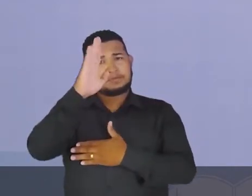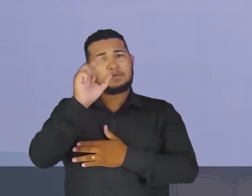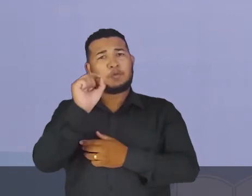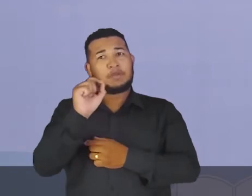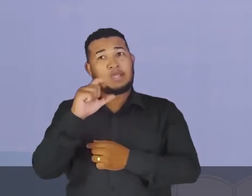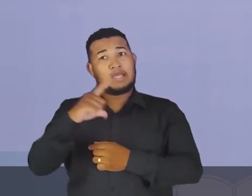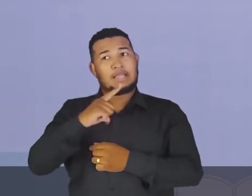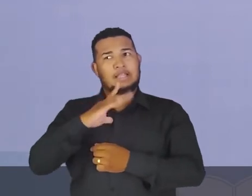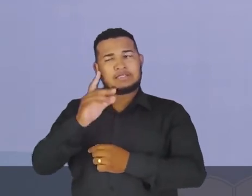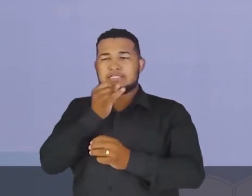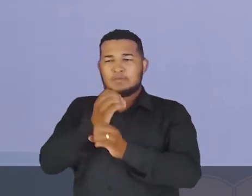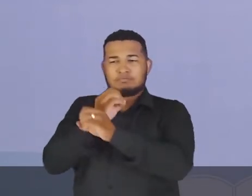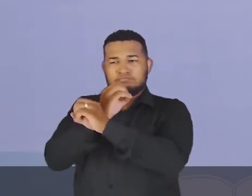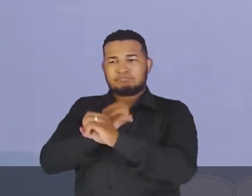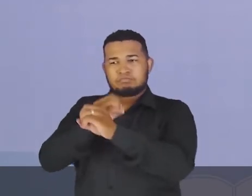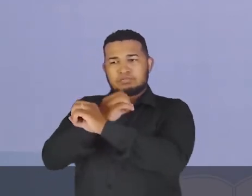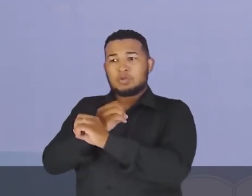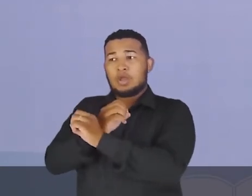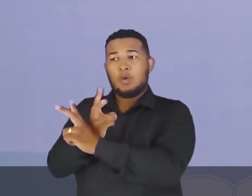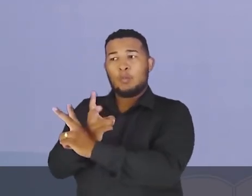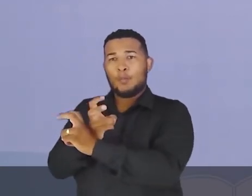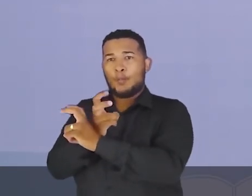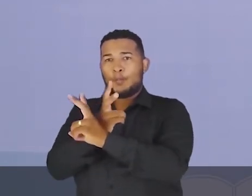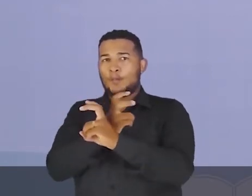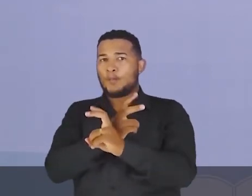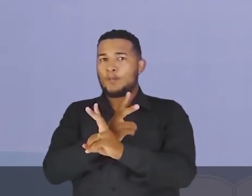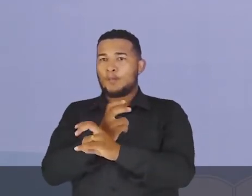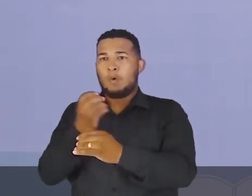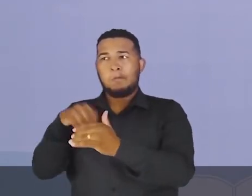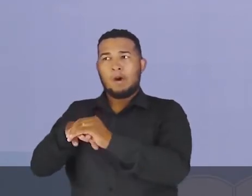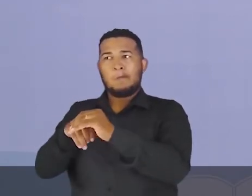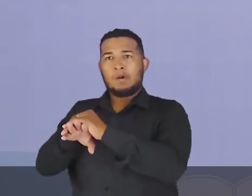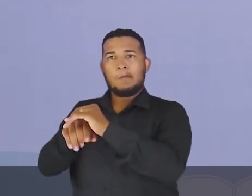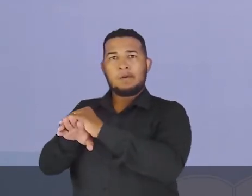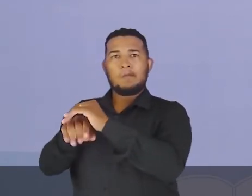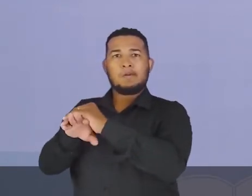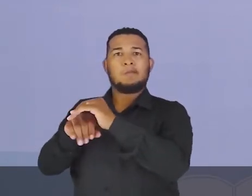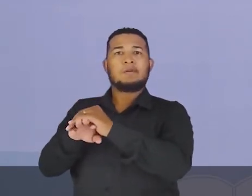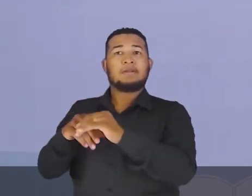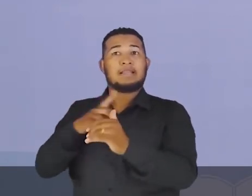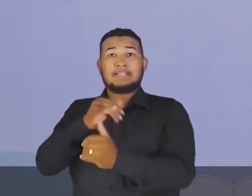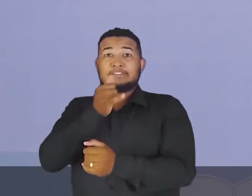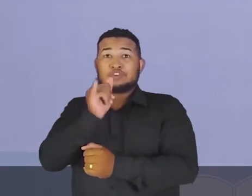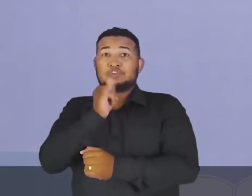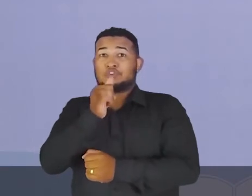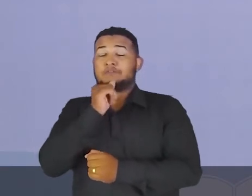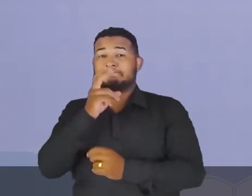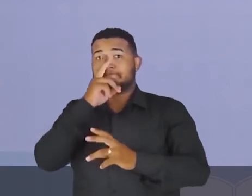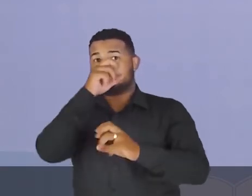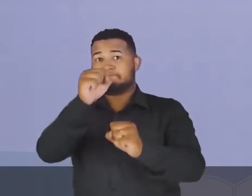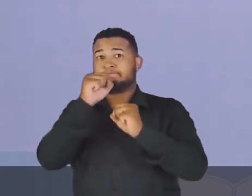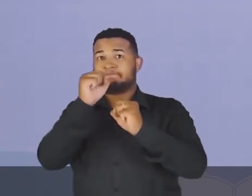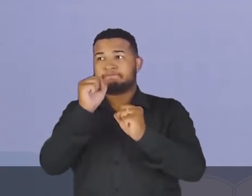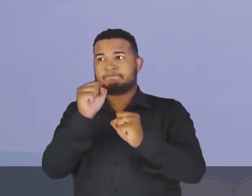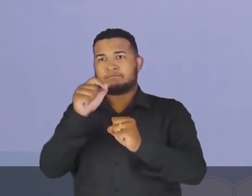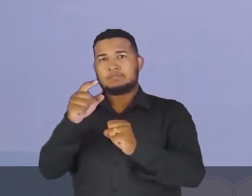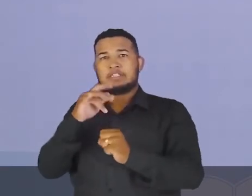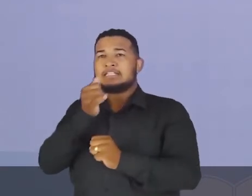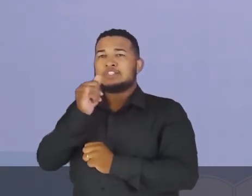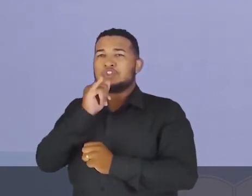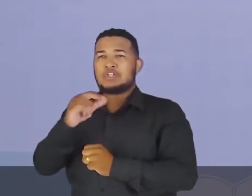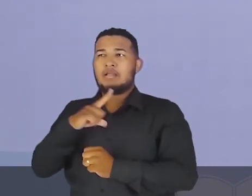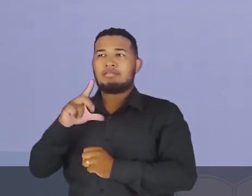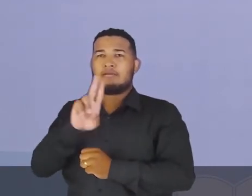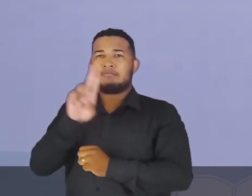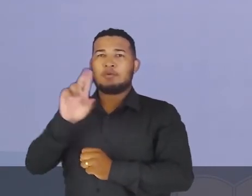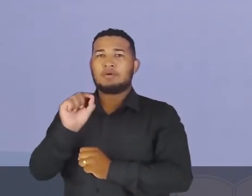é possuir células com a capacidade de armazenar um composto orgânico que contém muita energia. Esses compostos orgânicos